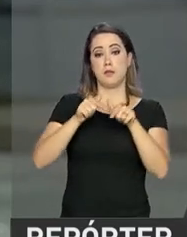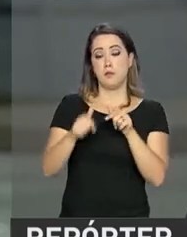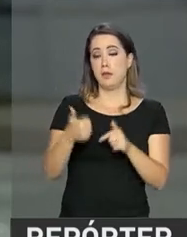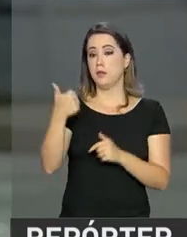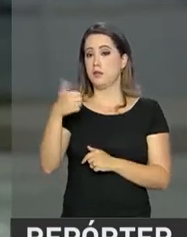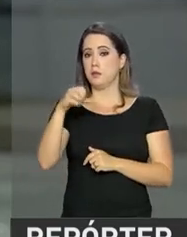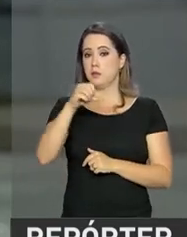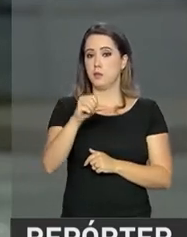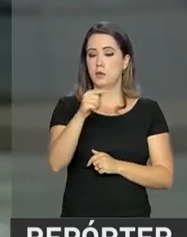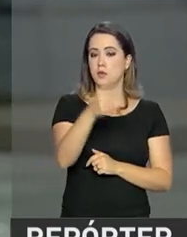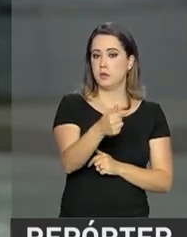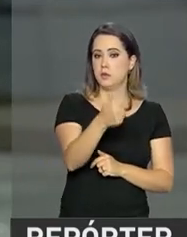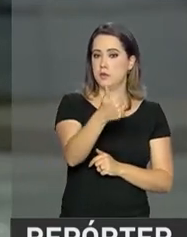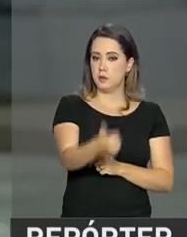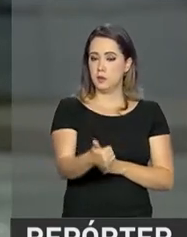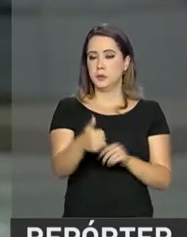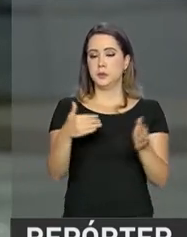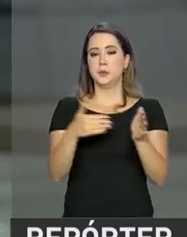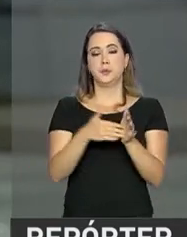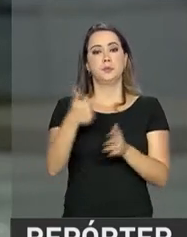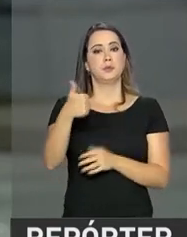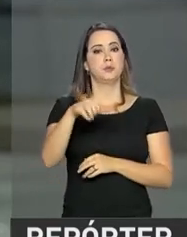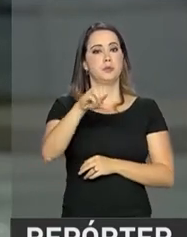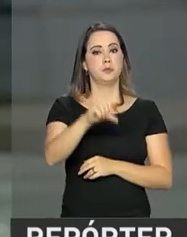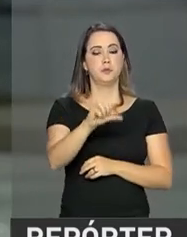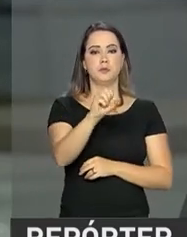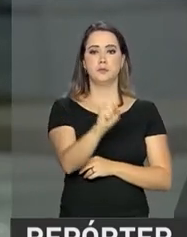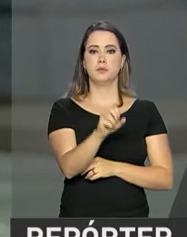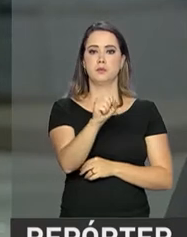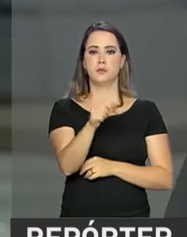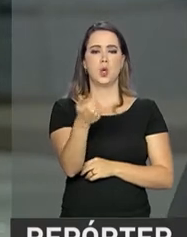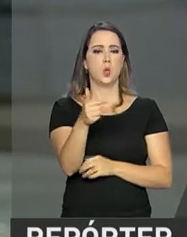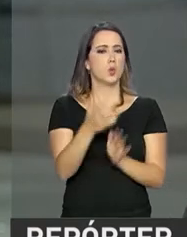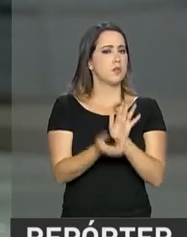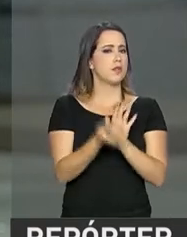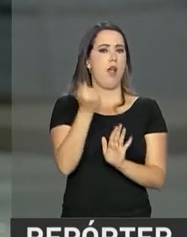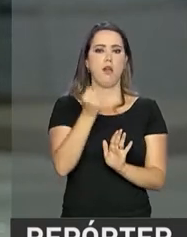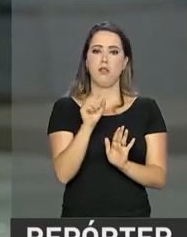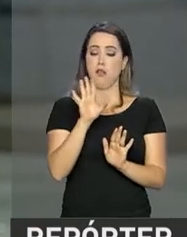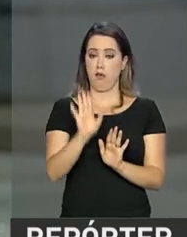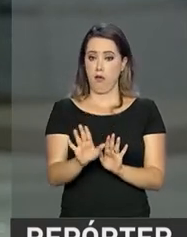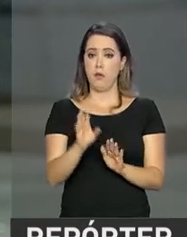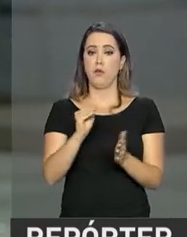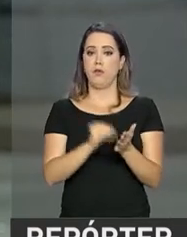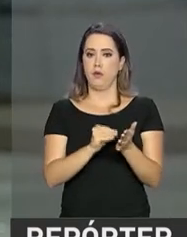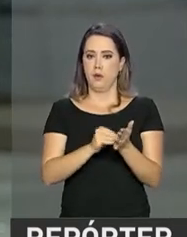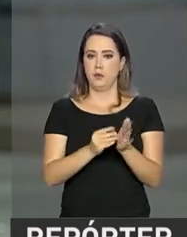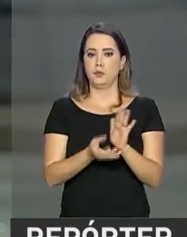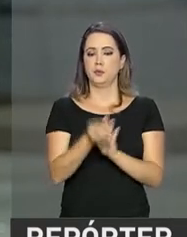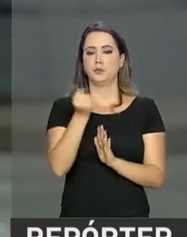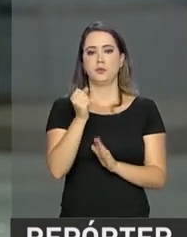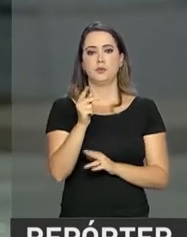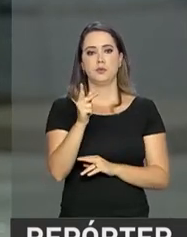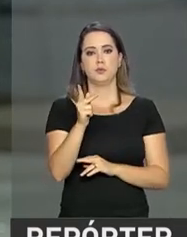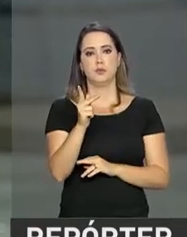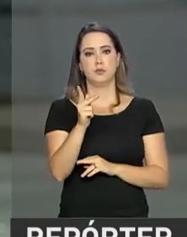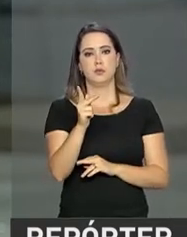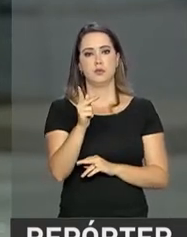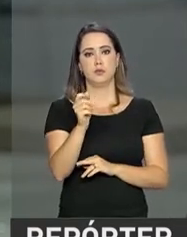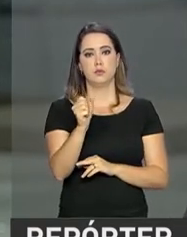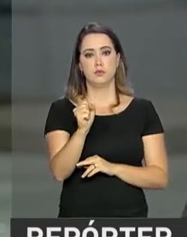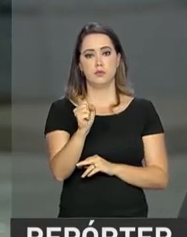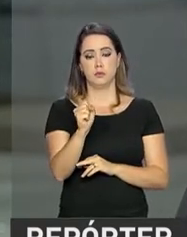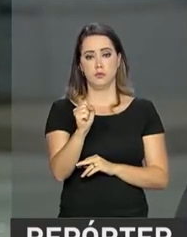1981 e 1988 e não fizeram aí a retirada do saldo total aí nessas